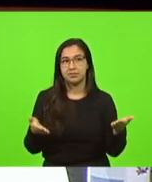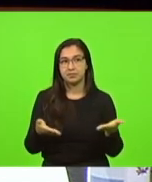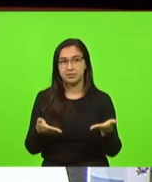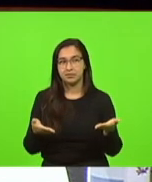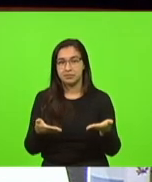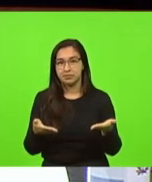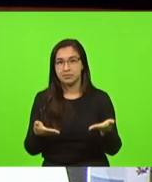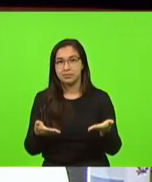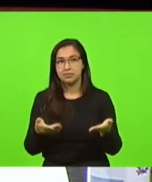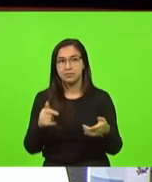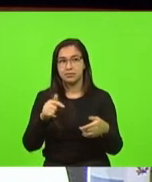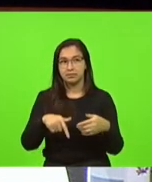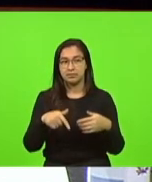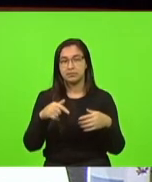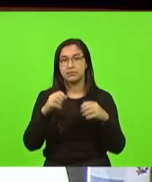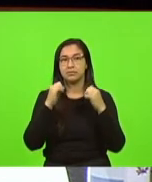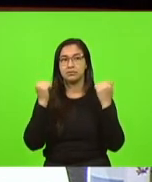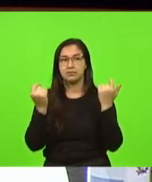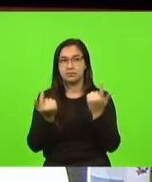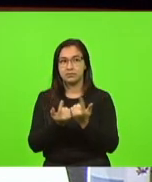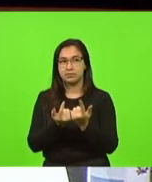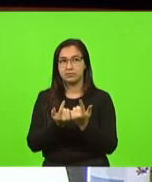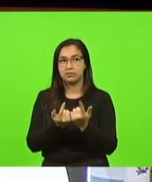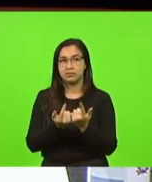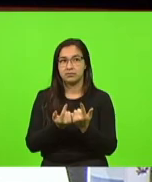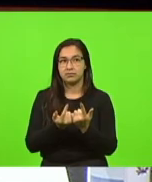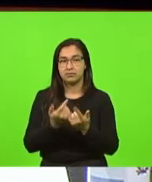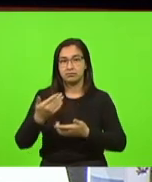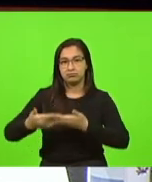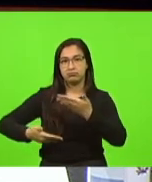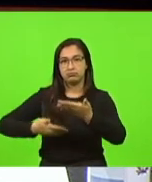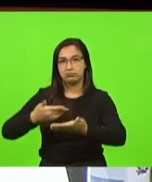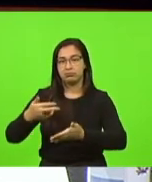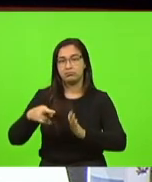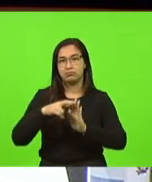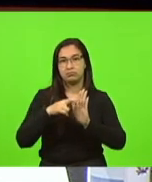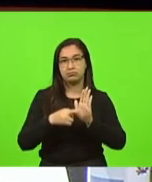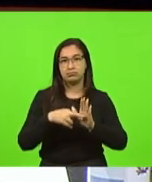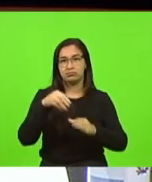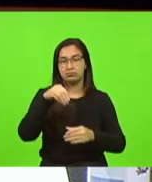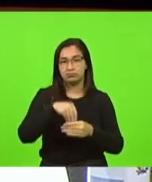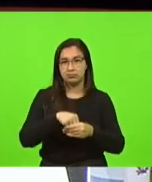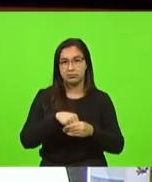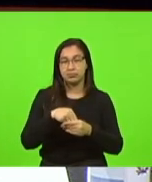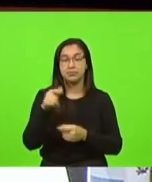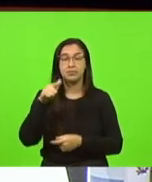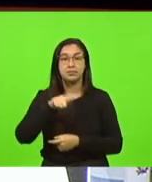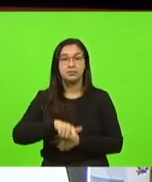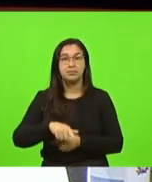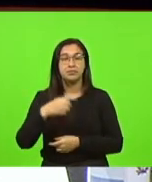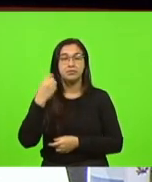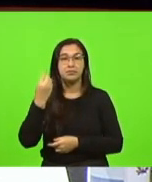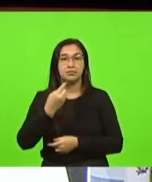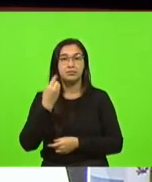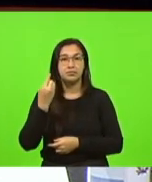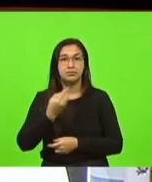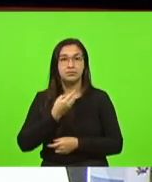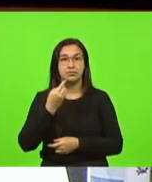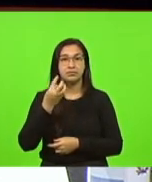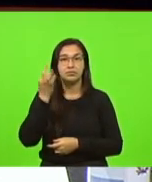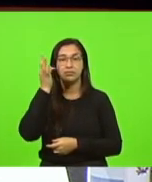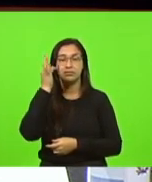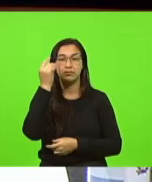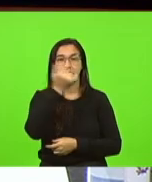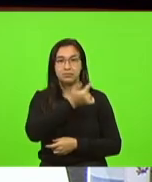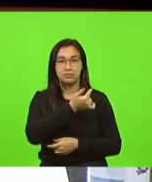a esta casa, seguindo os trâmites do regimento interno, e ainda o deputado Fabiano da Luz. Eu